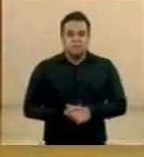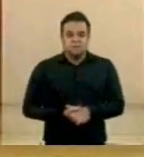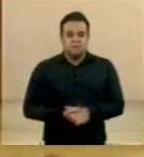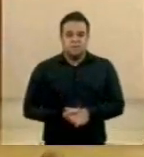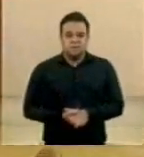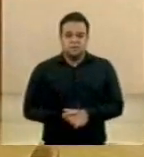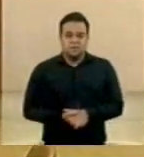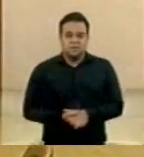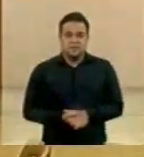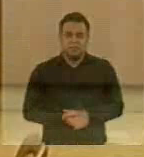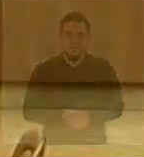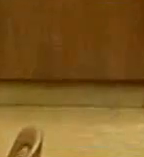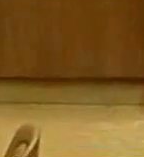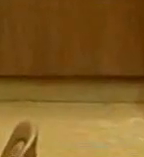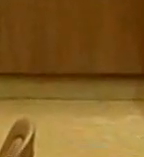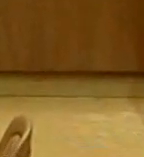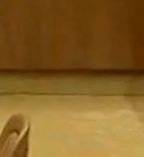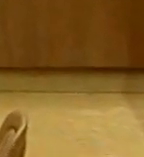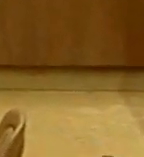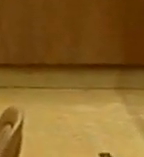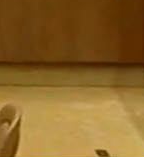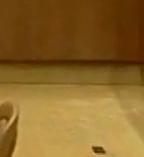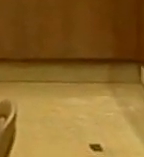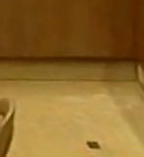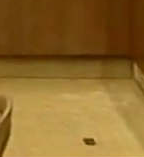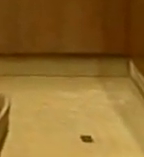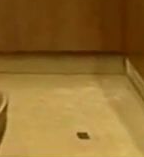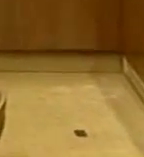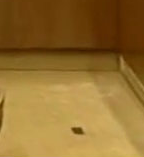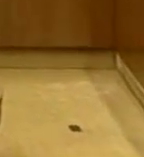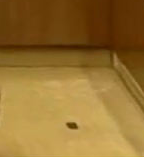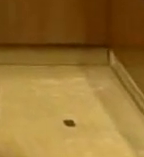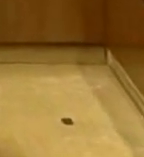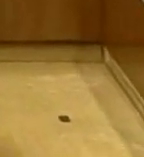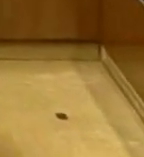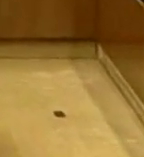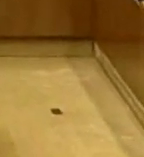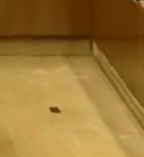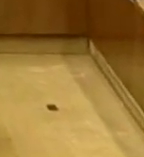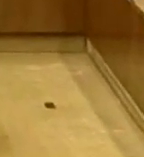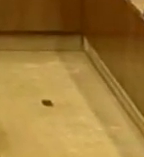Thank you.